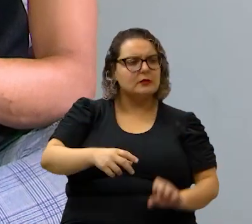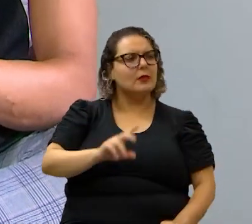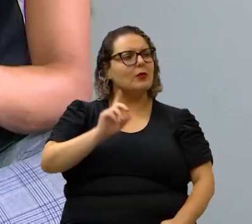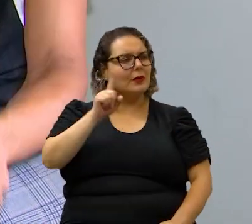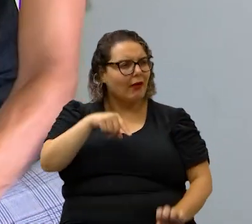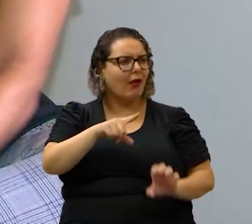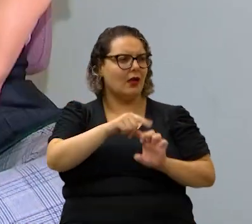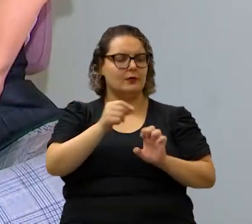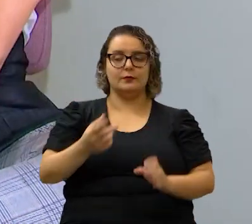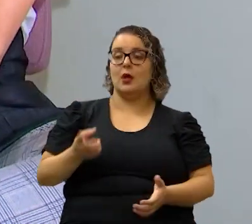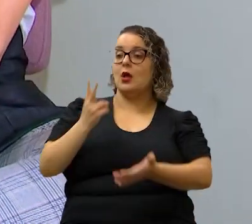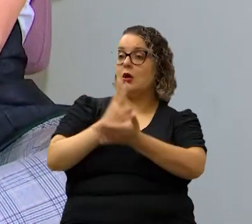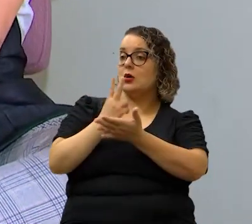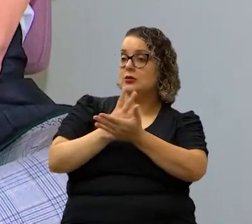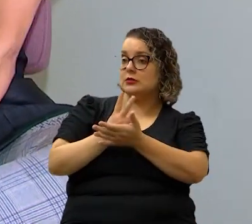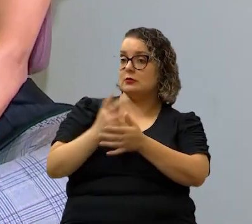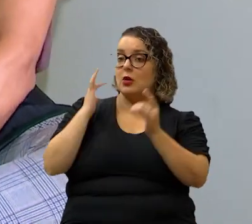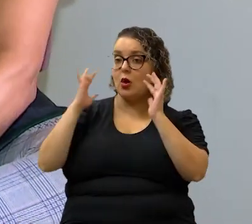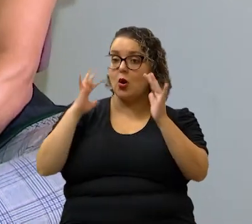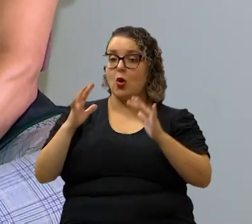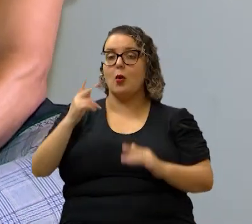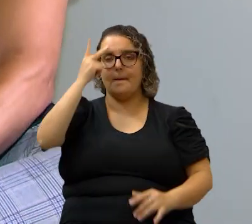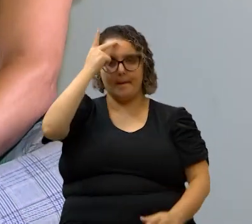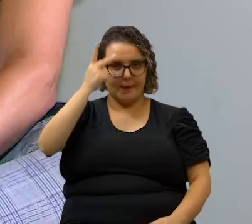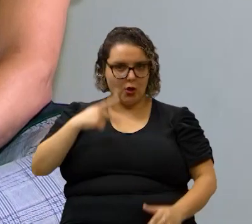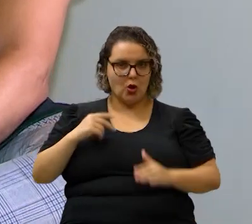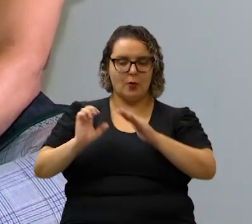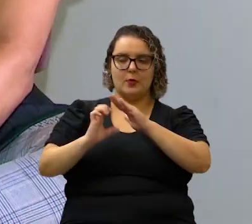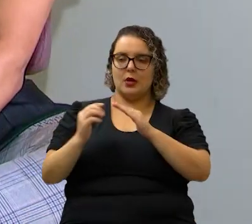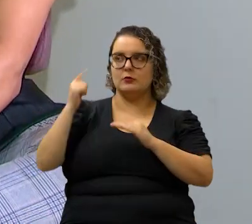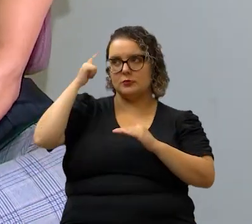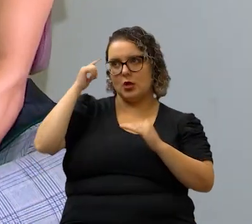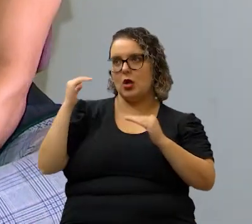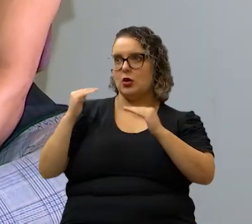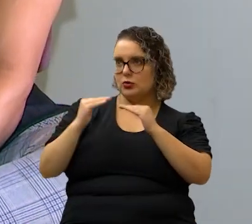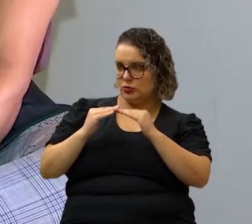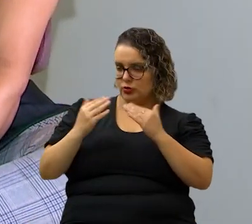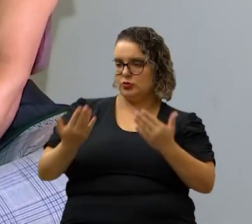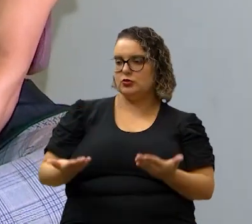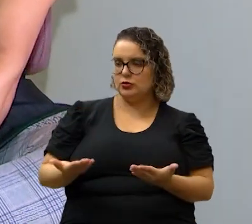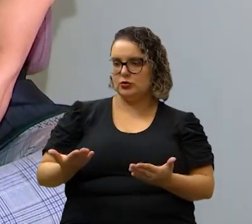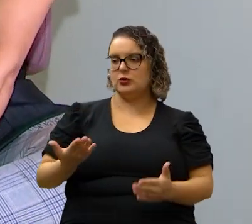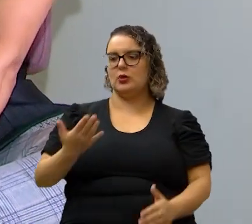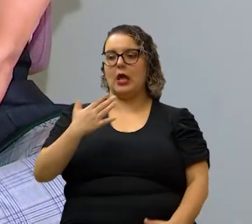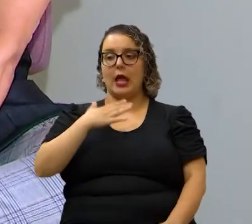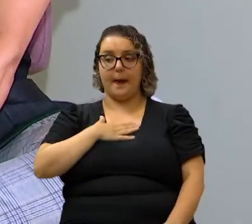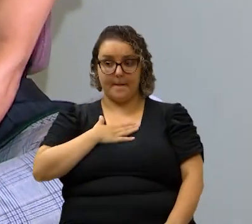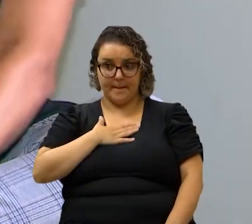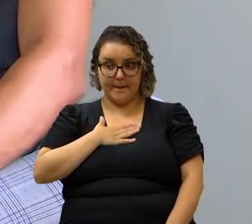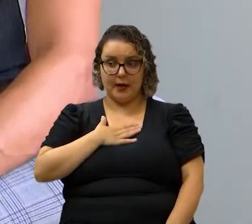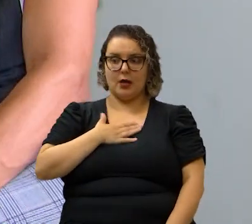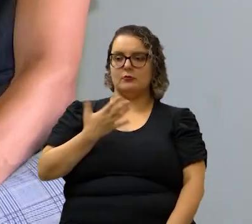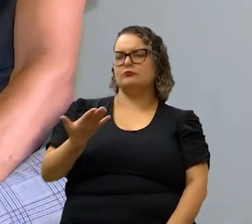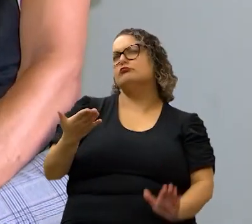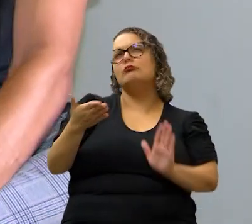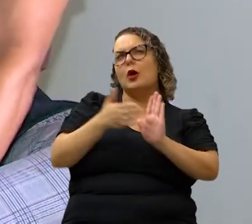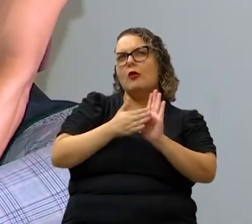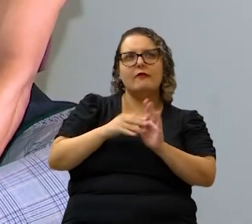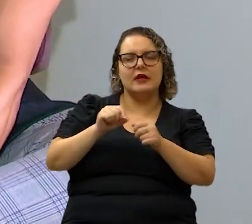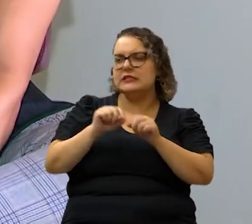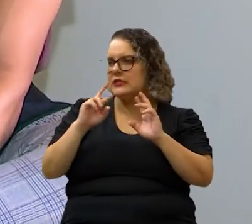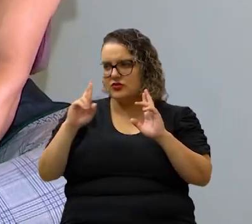empreendedor. Eu sempre tive o sonho de ter um próprio negócio alinhado à necessidade em mim, na questão de propósito, de